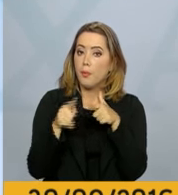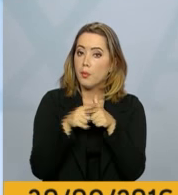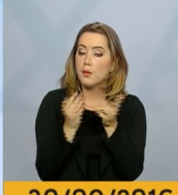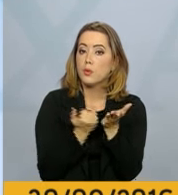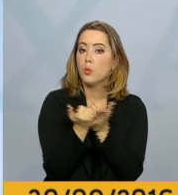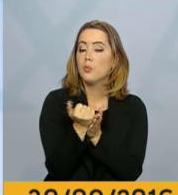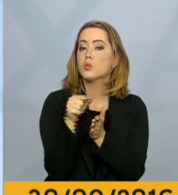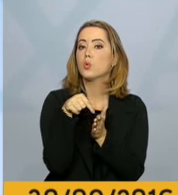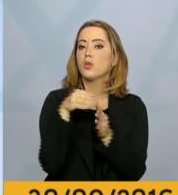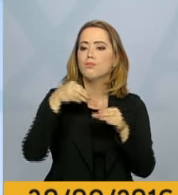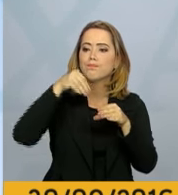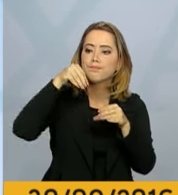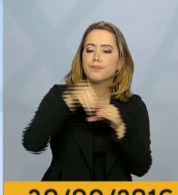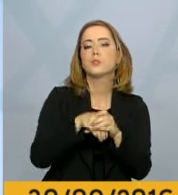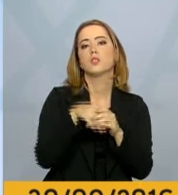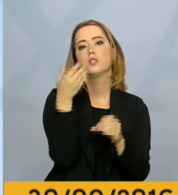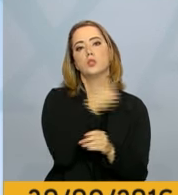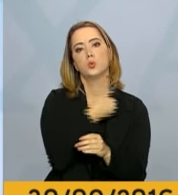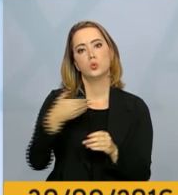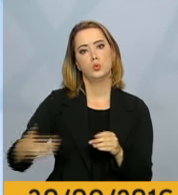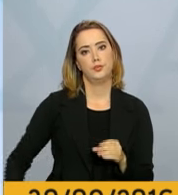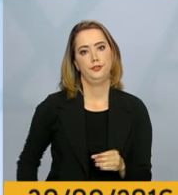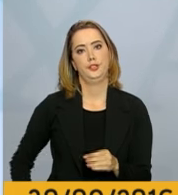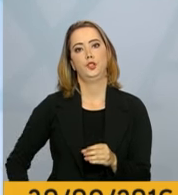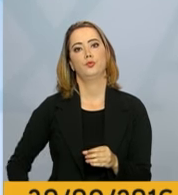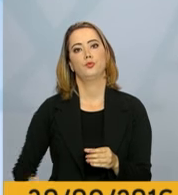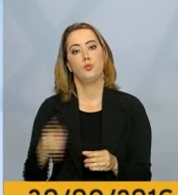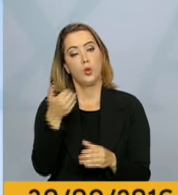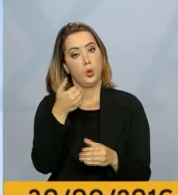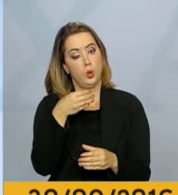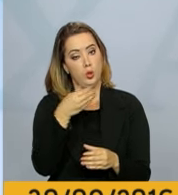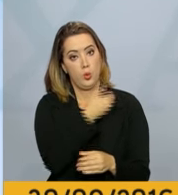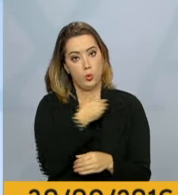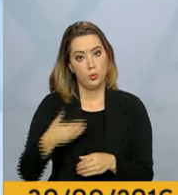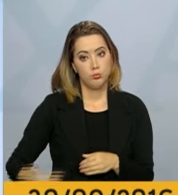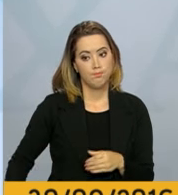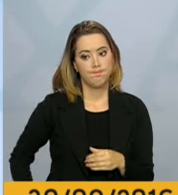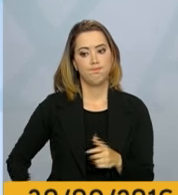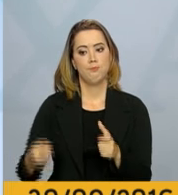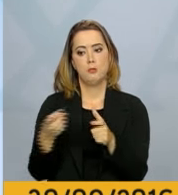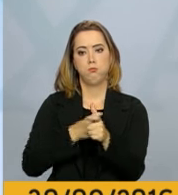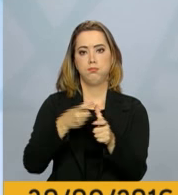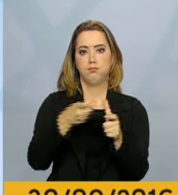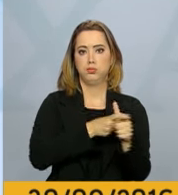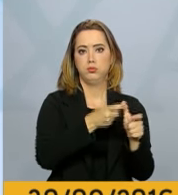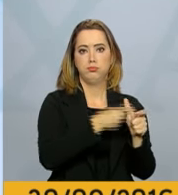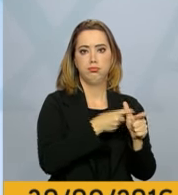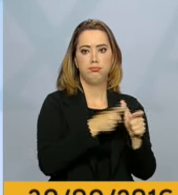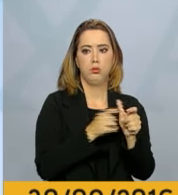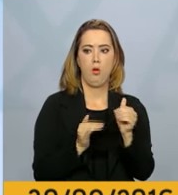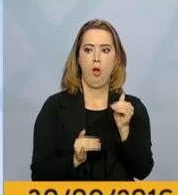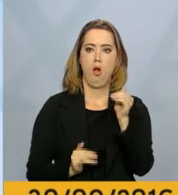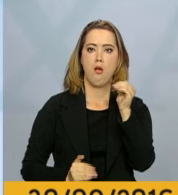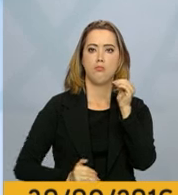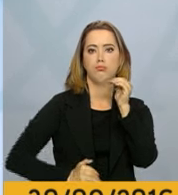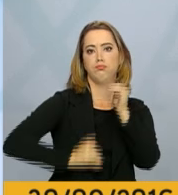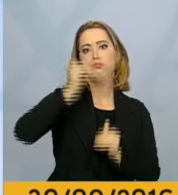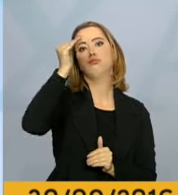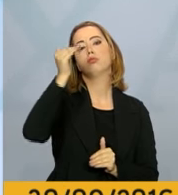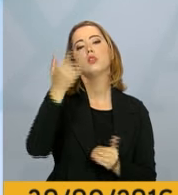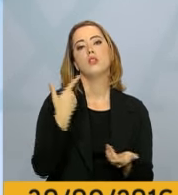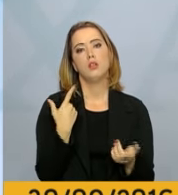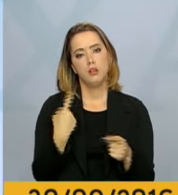fiscal. O Estado endividou-se muito além de sua capacidade e, ao fazê-lo, gerou